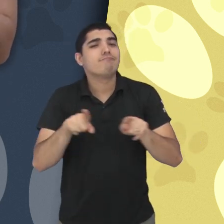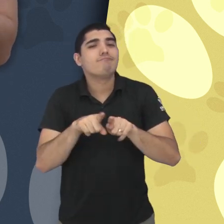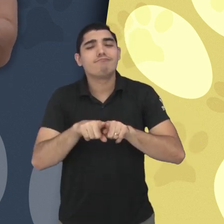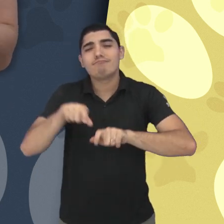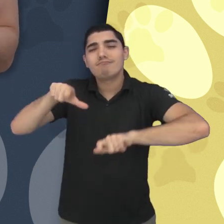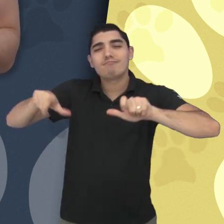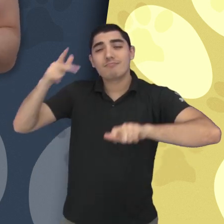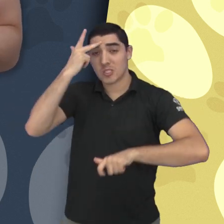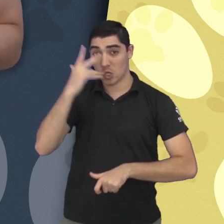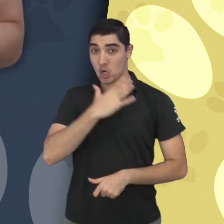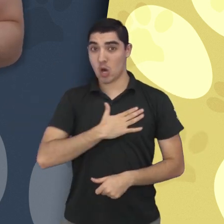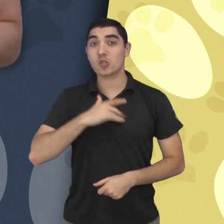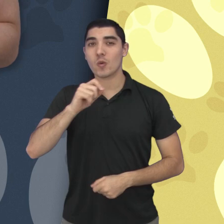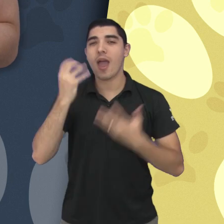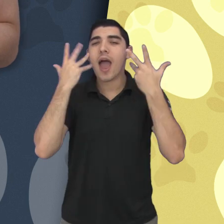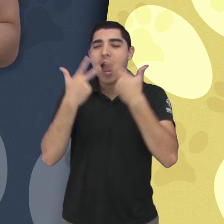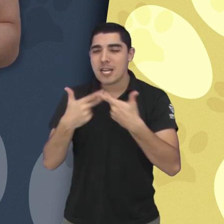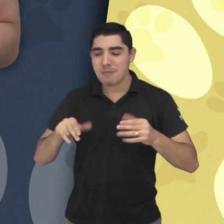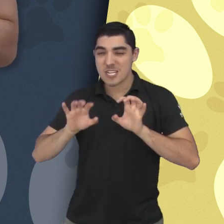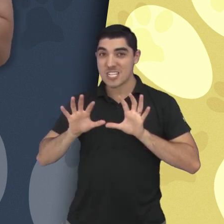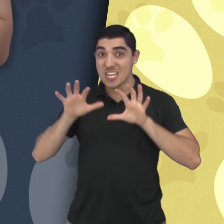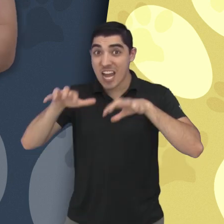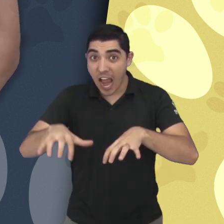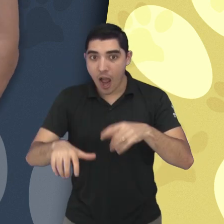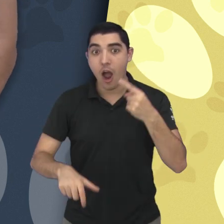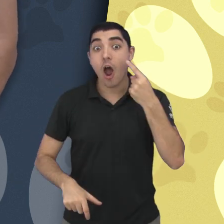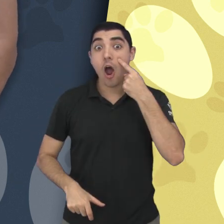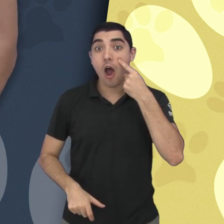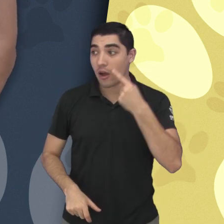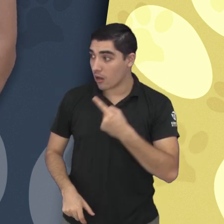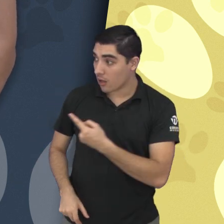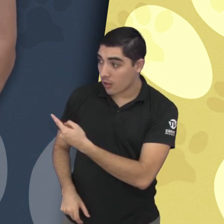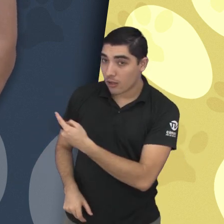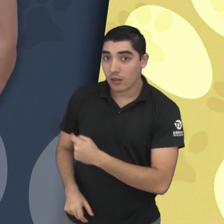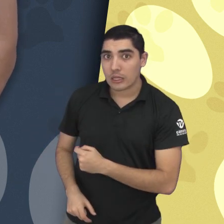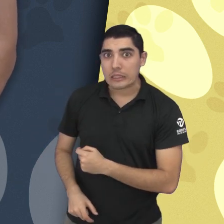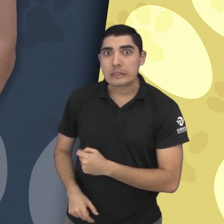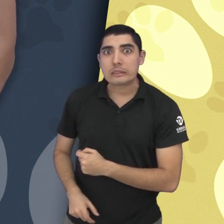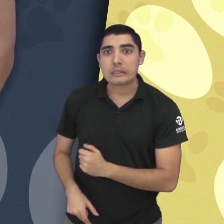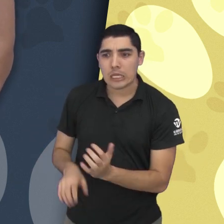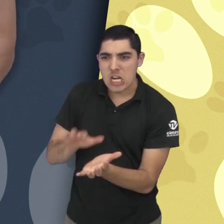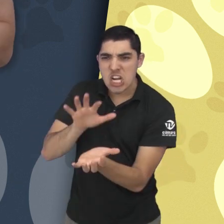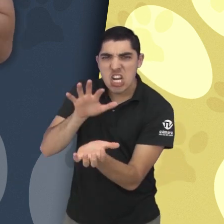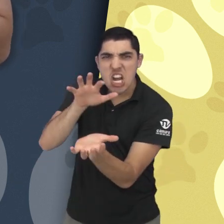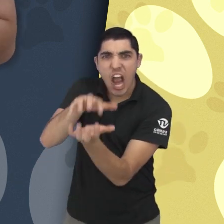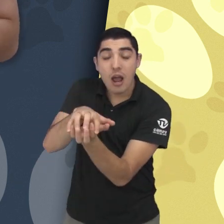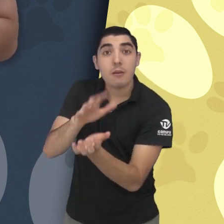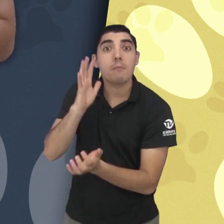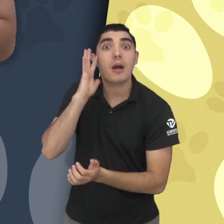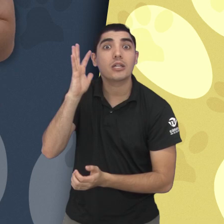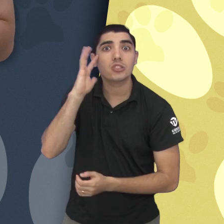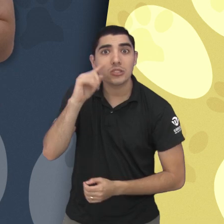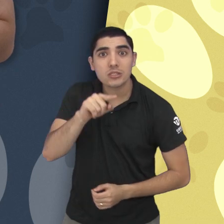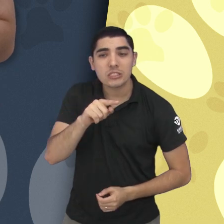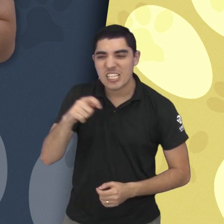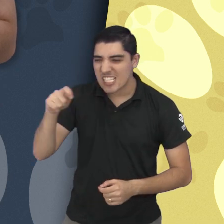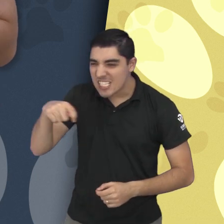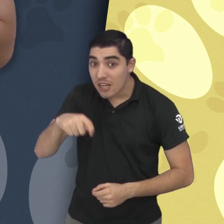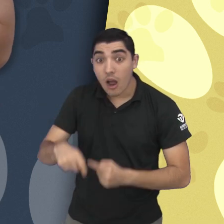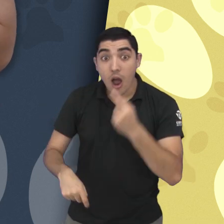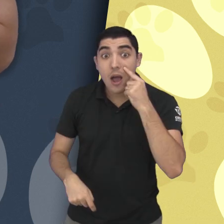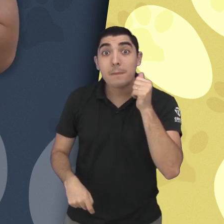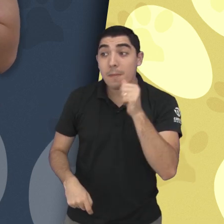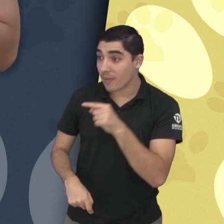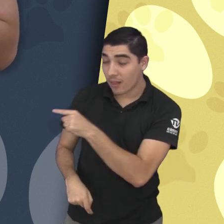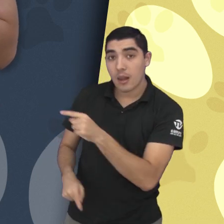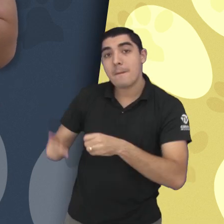dos pets exóticos, coragem. Já imaginou escovar os dentes de um crocodilo? É exatamente o que esta garotinha